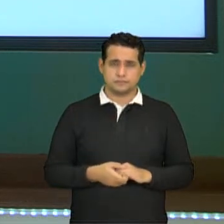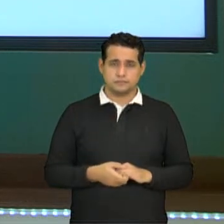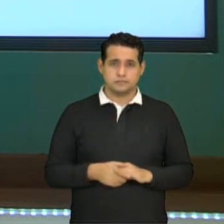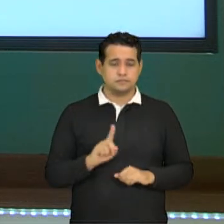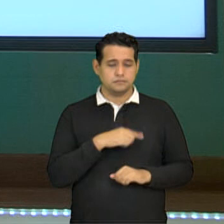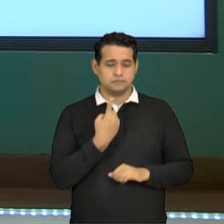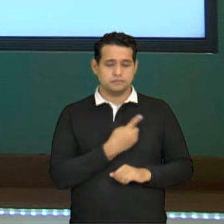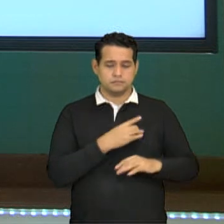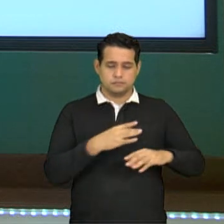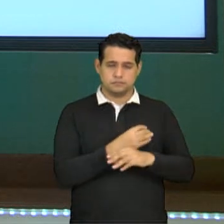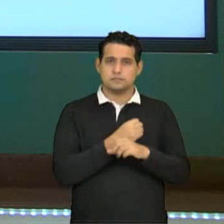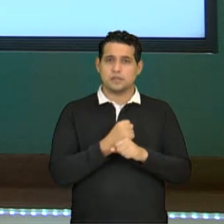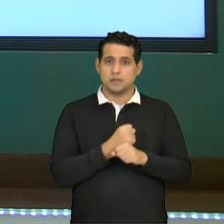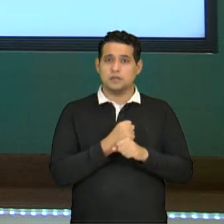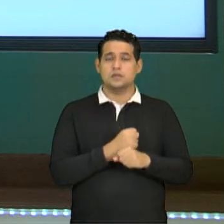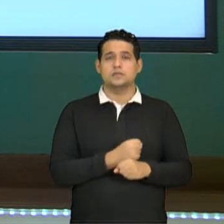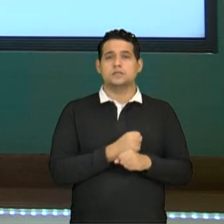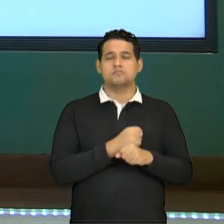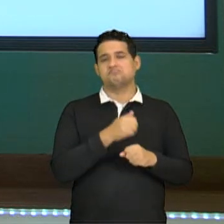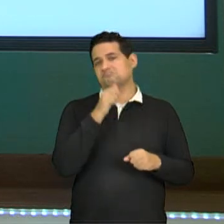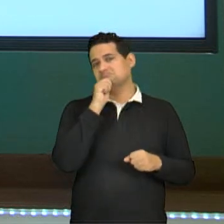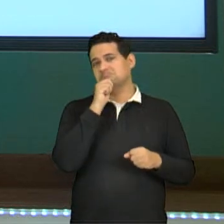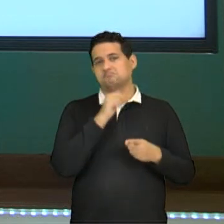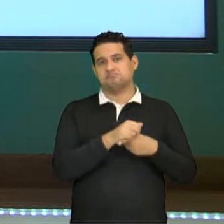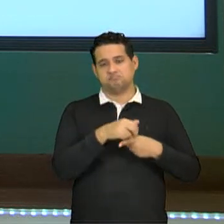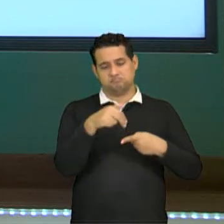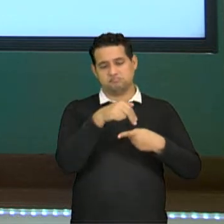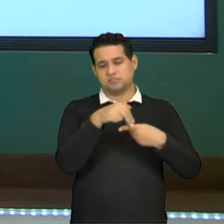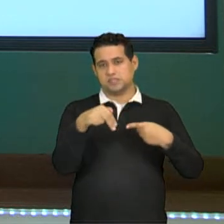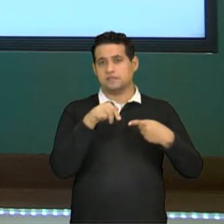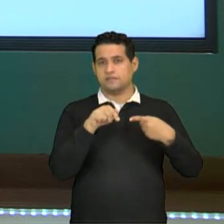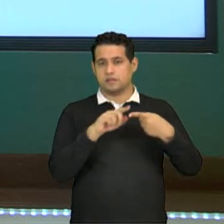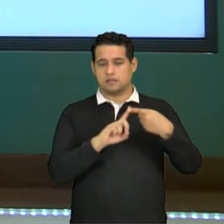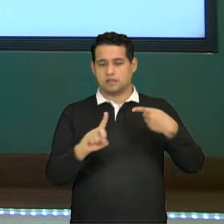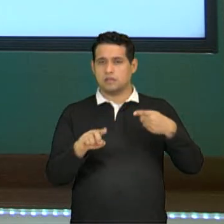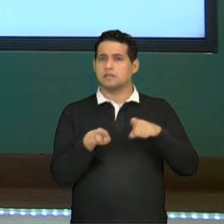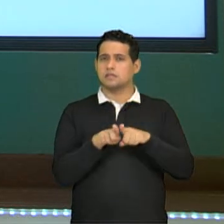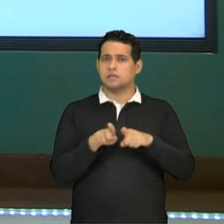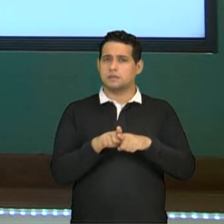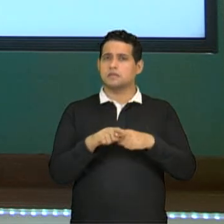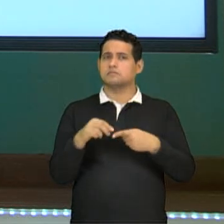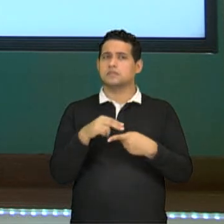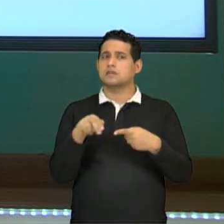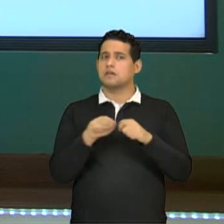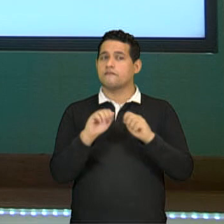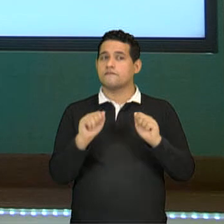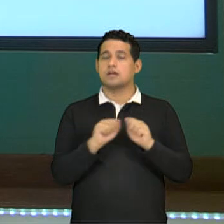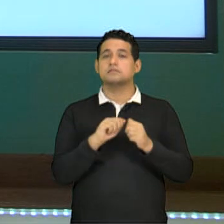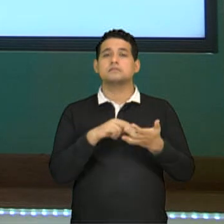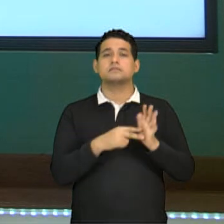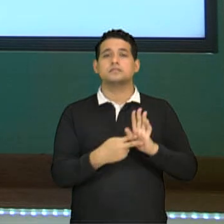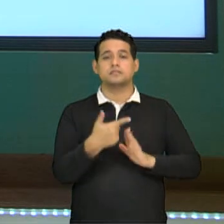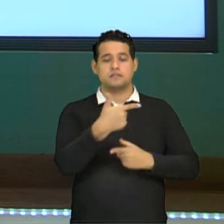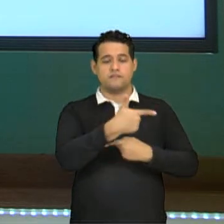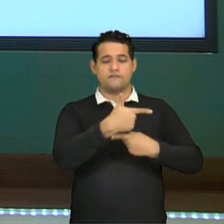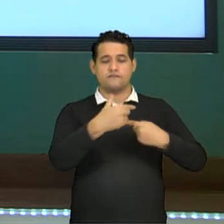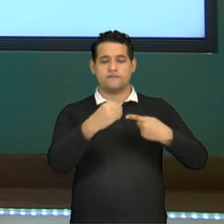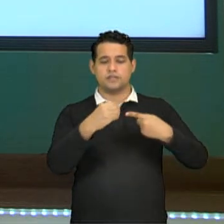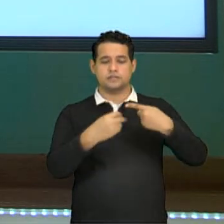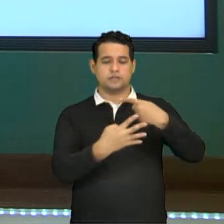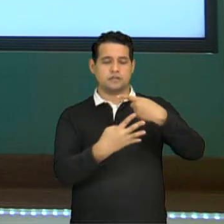Nós multiplicamos numerador vezes numerador e denominador vezes denominador, que vai dar